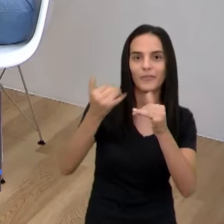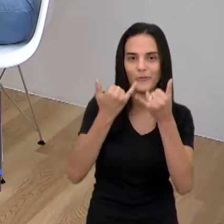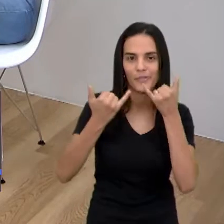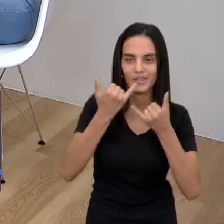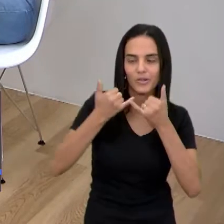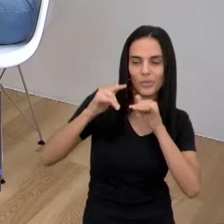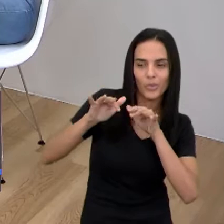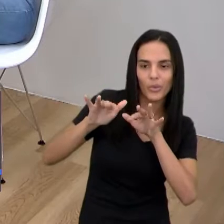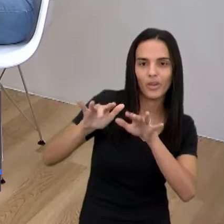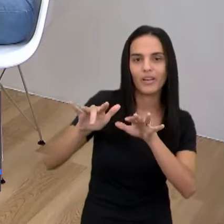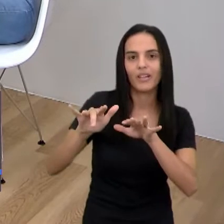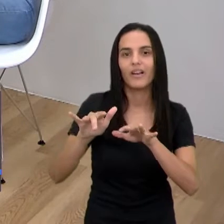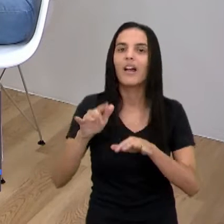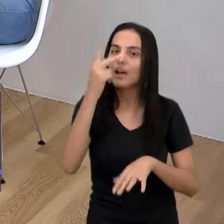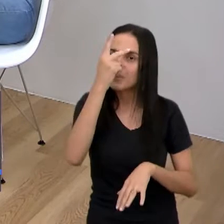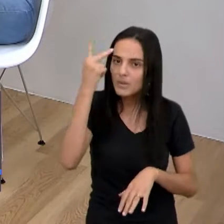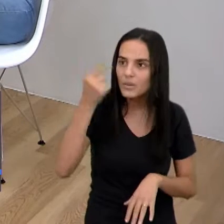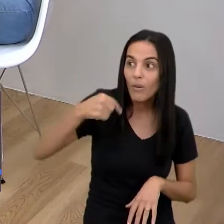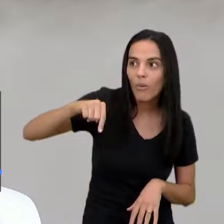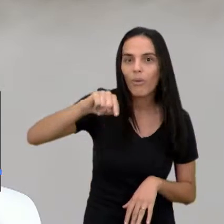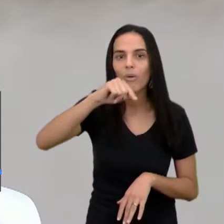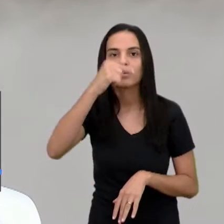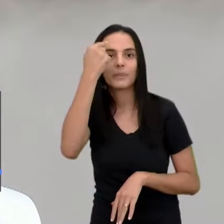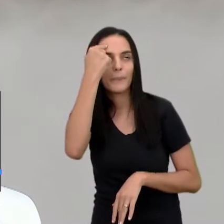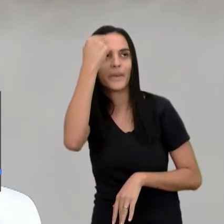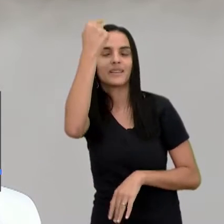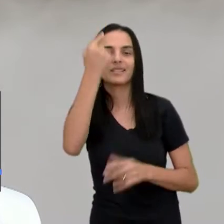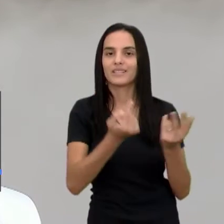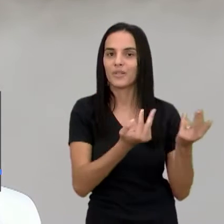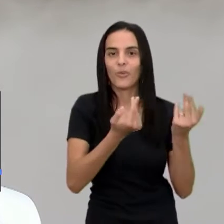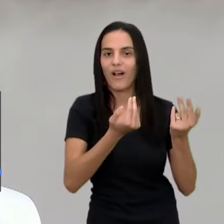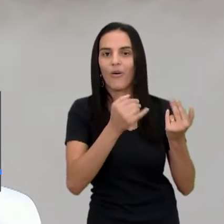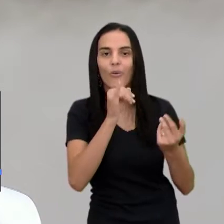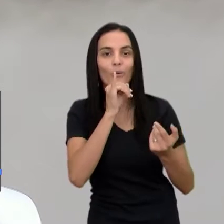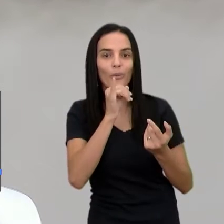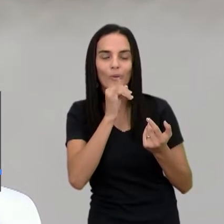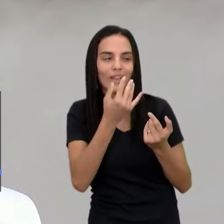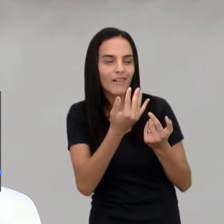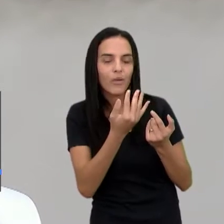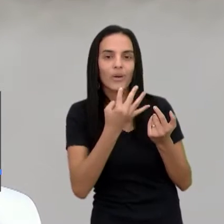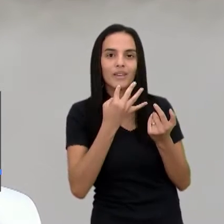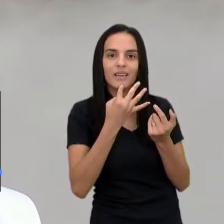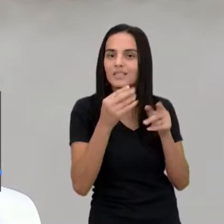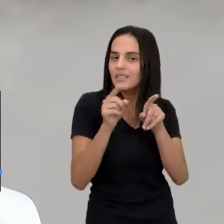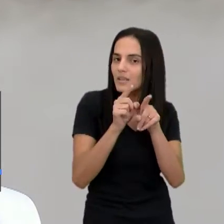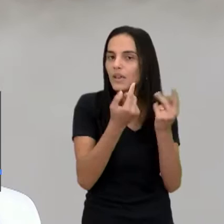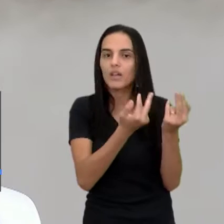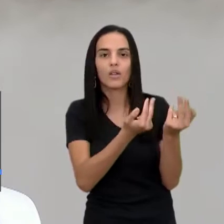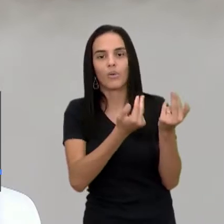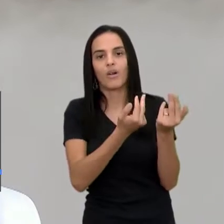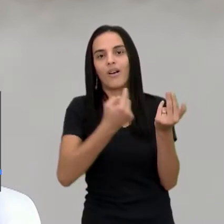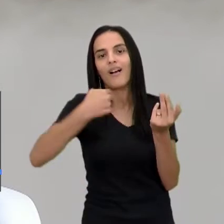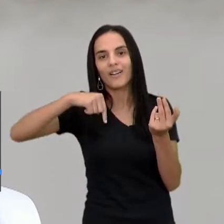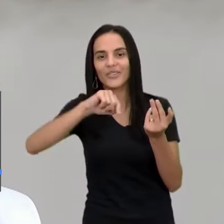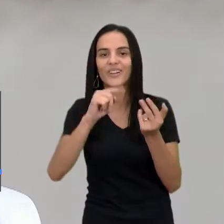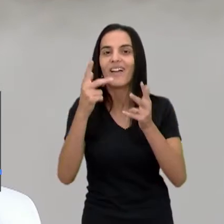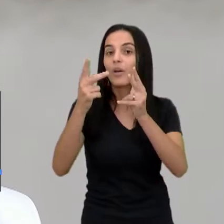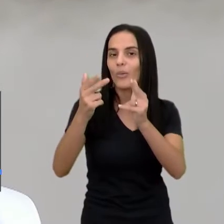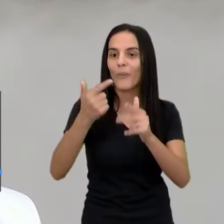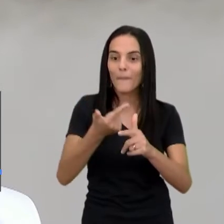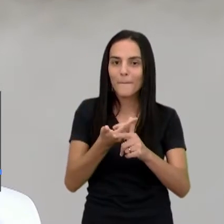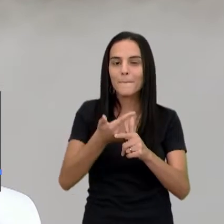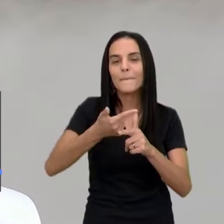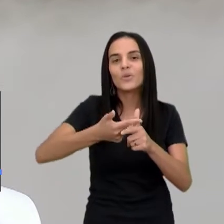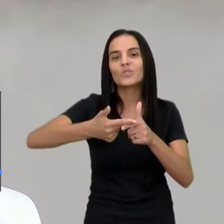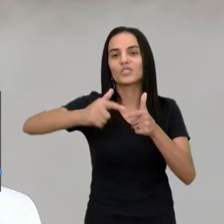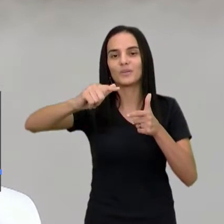essa ciência e esse pensamento para outras pessoas, para que outras pessoas também conheçam o que a gente fez. Então a gente está aí multiplicando informações,